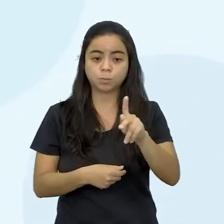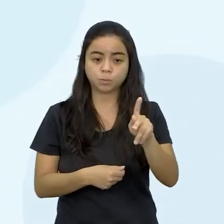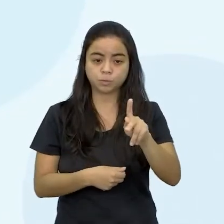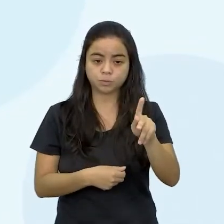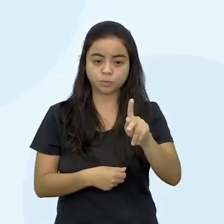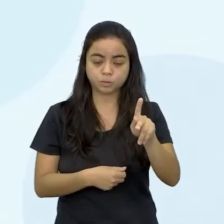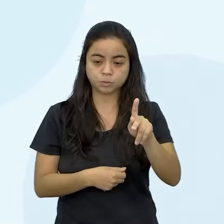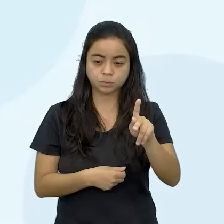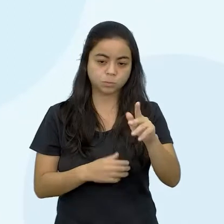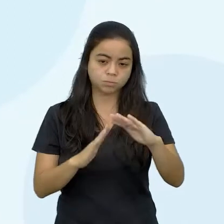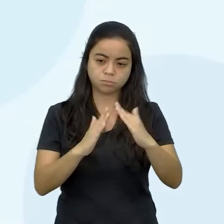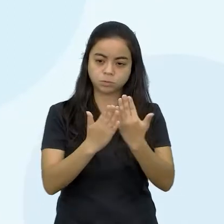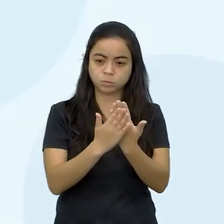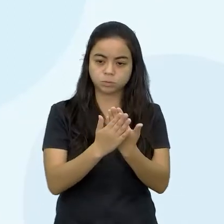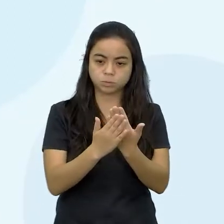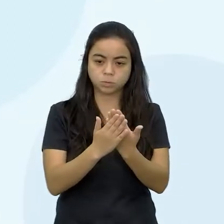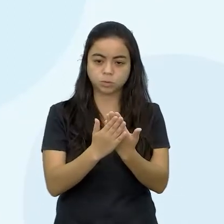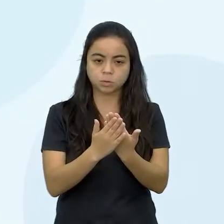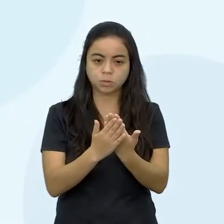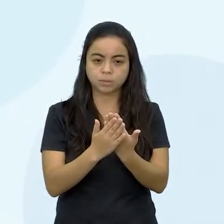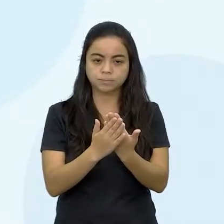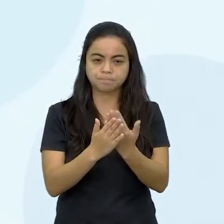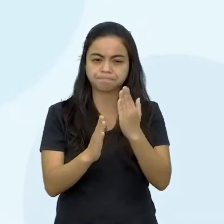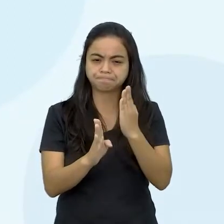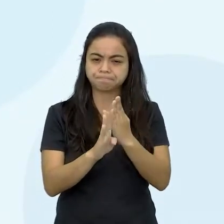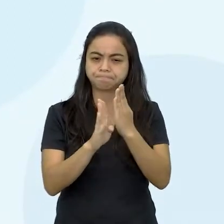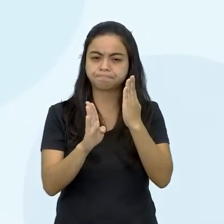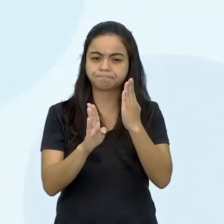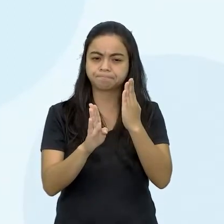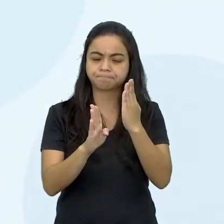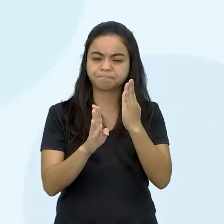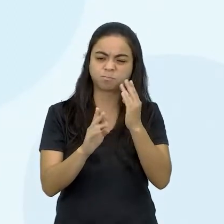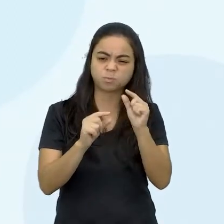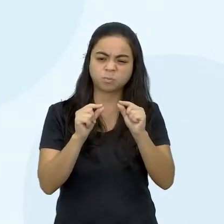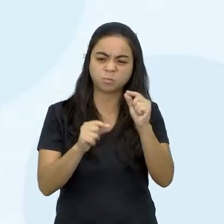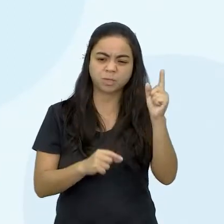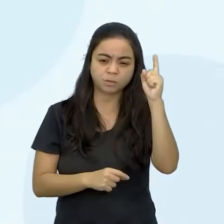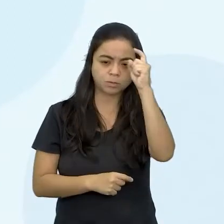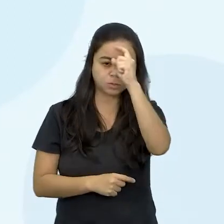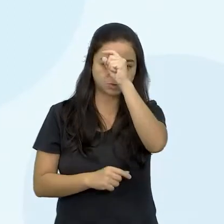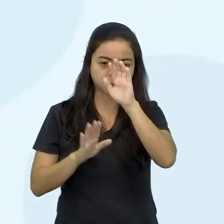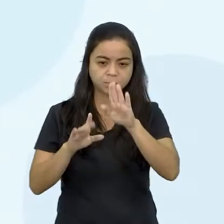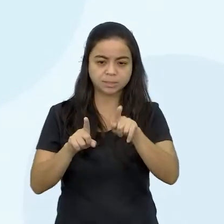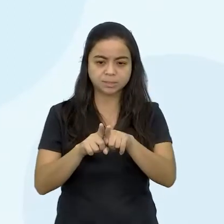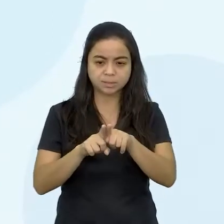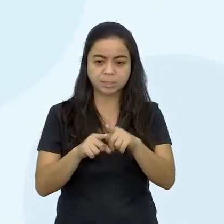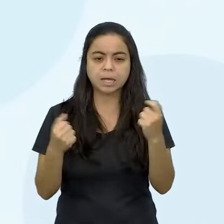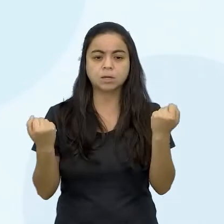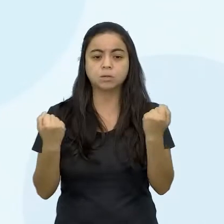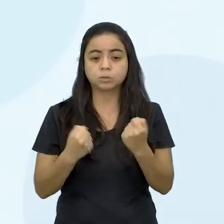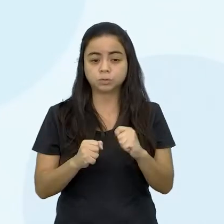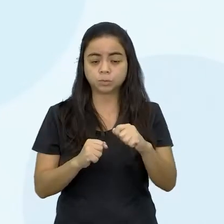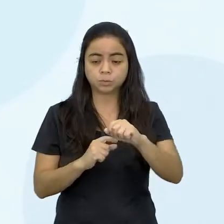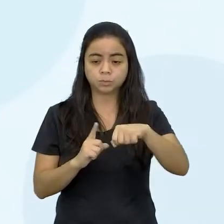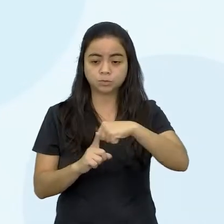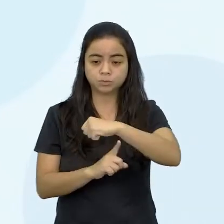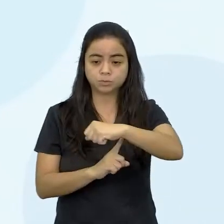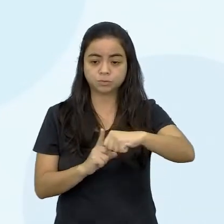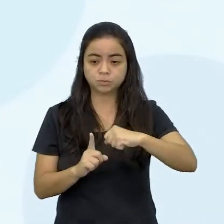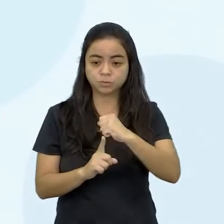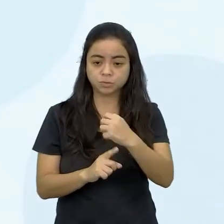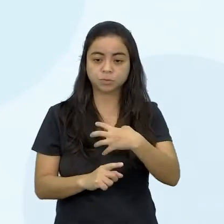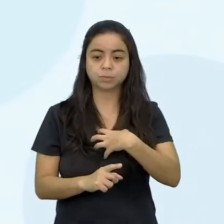aí o seu professor ainda sua escola para identificar as dificuldades encontradas mas também as competências socioemocionais